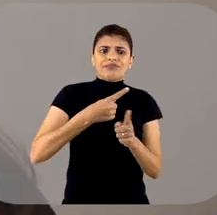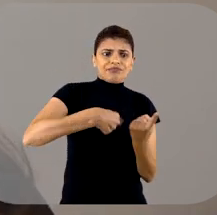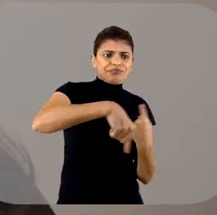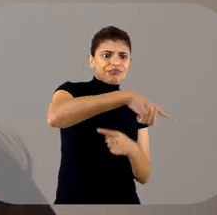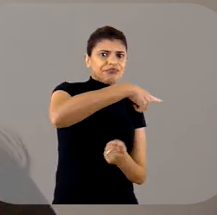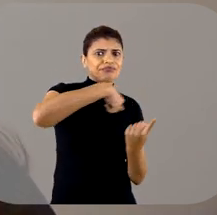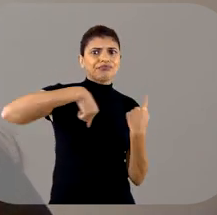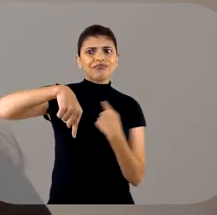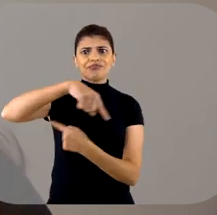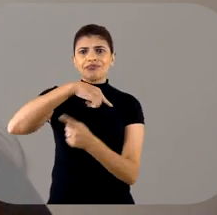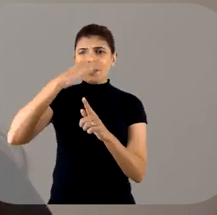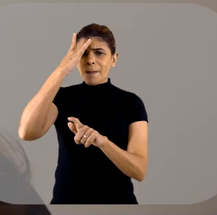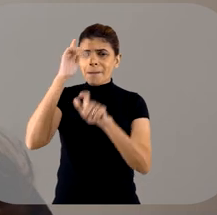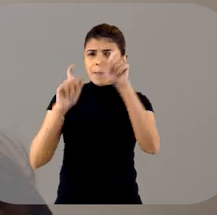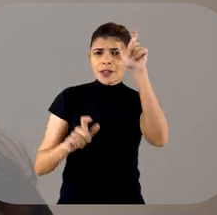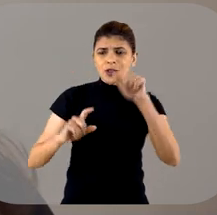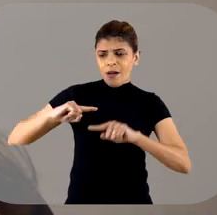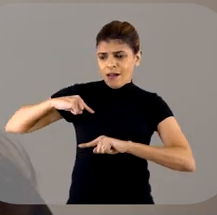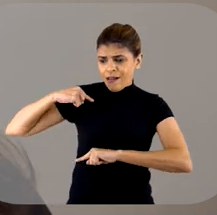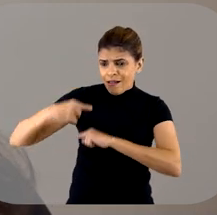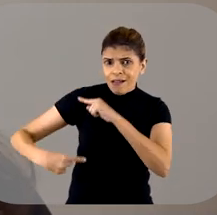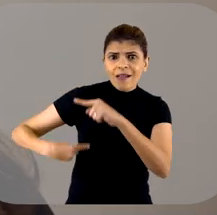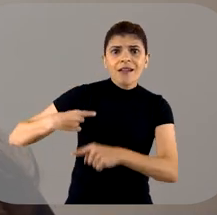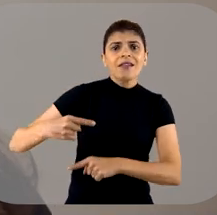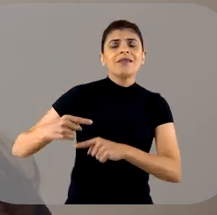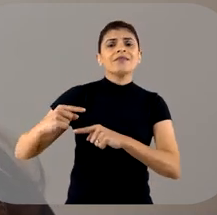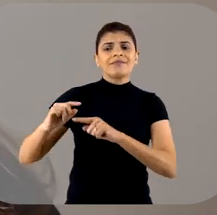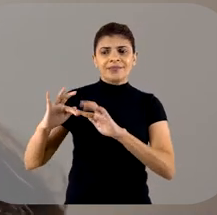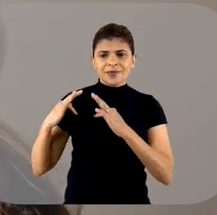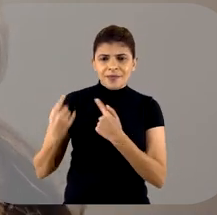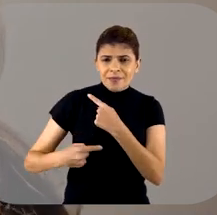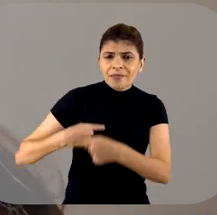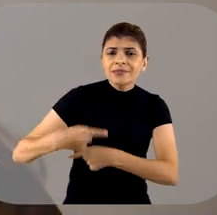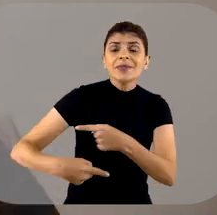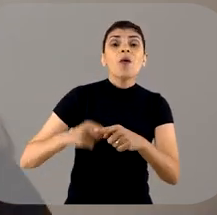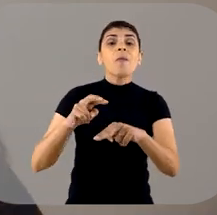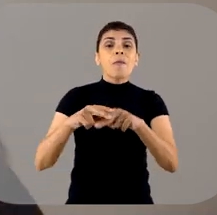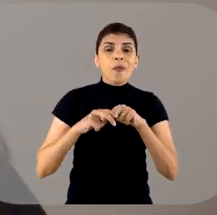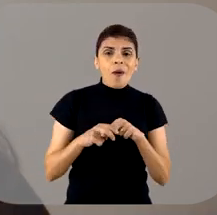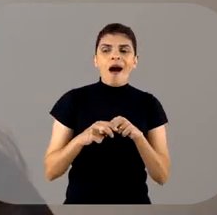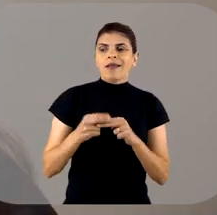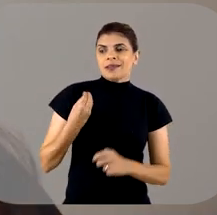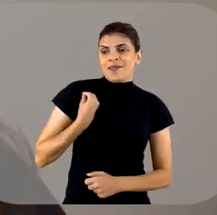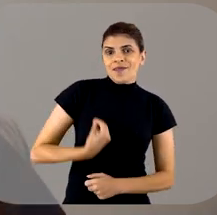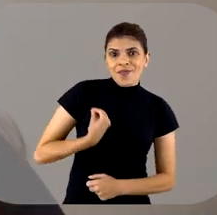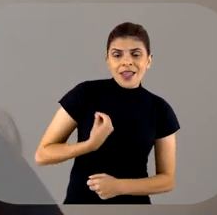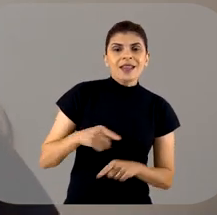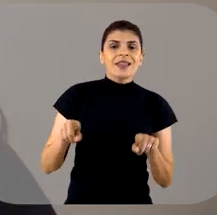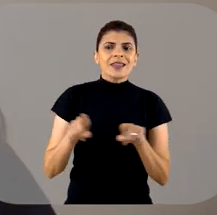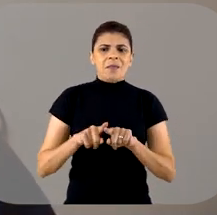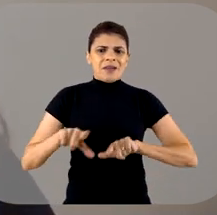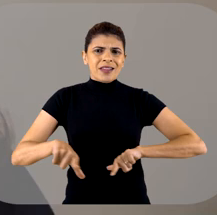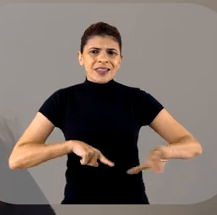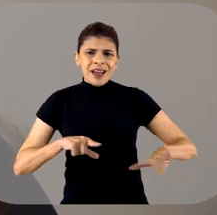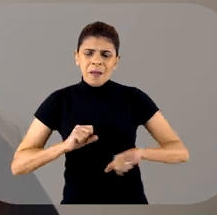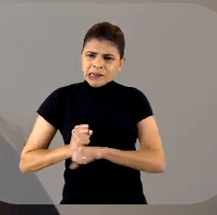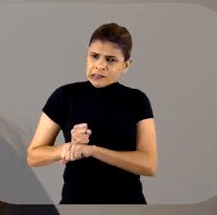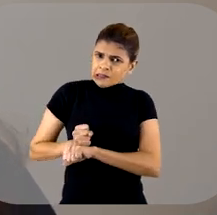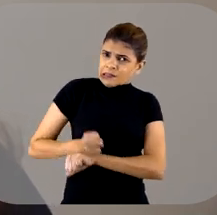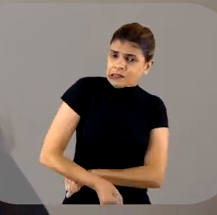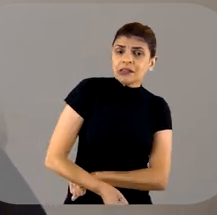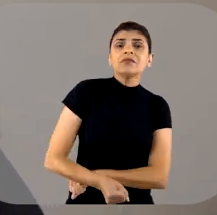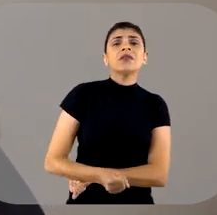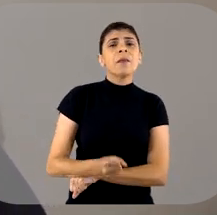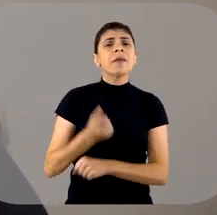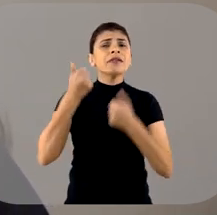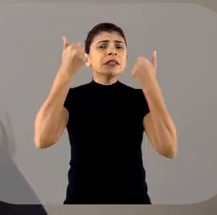a existência de africanos e seus descendentes, devido às condições de trabalho e de vida, né? E para enfrentar